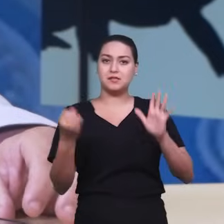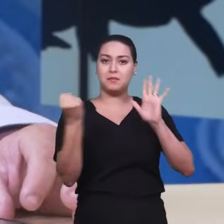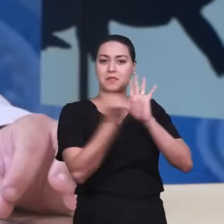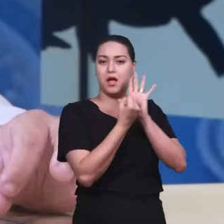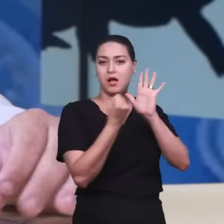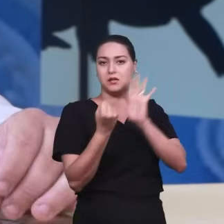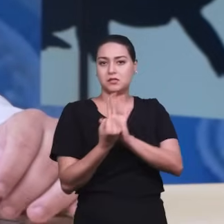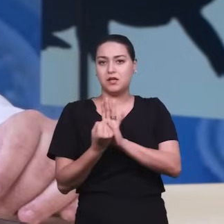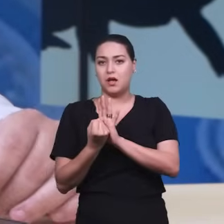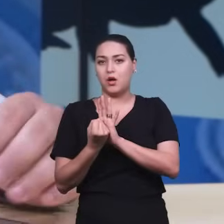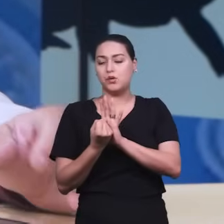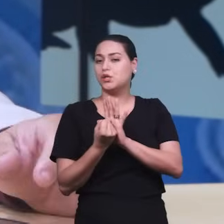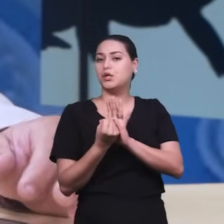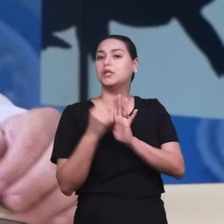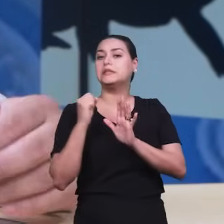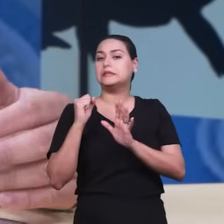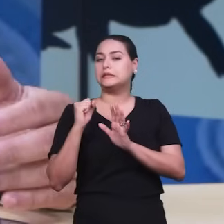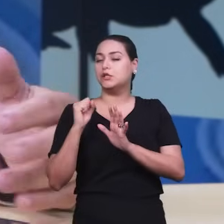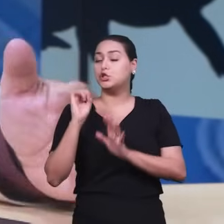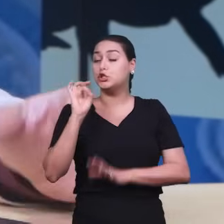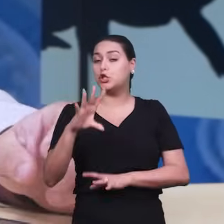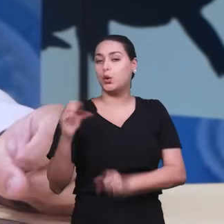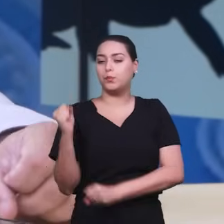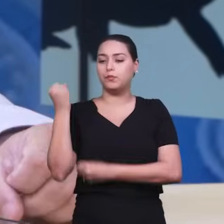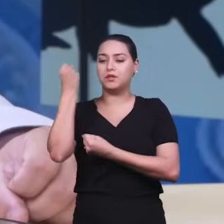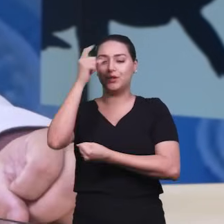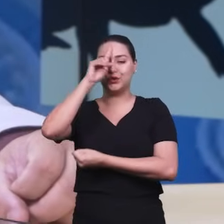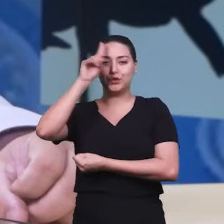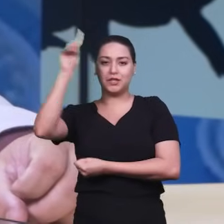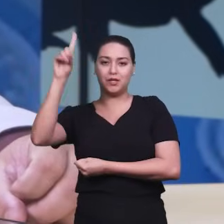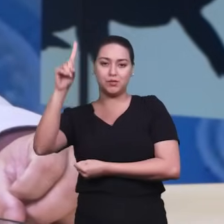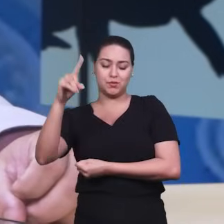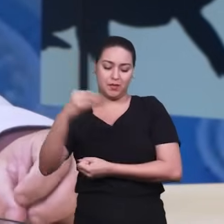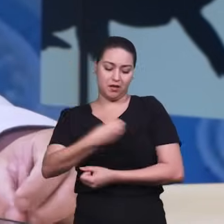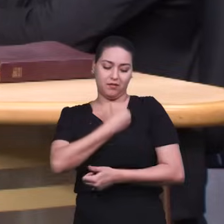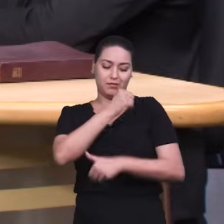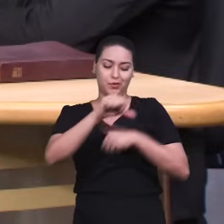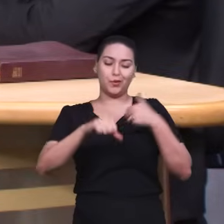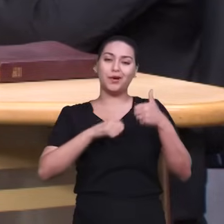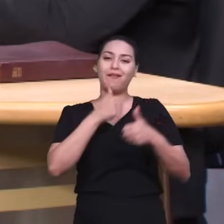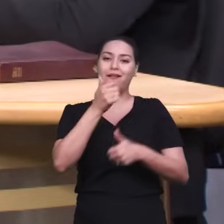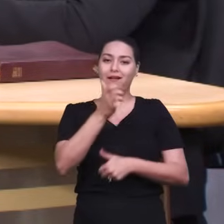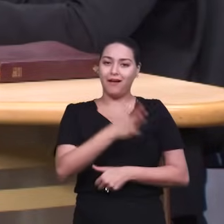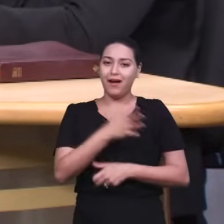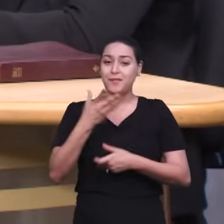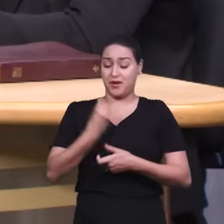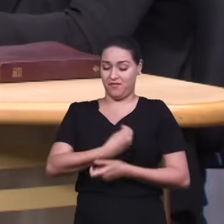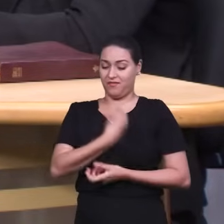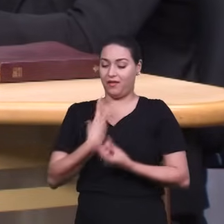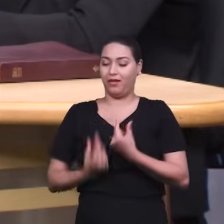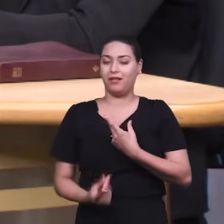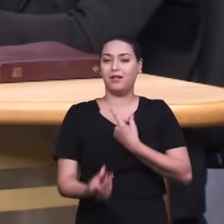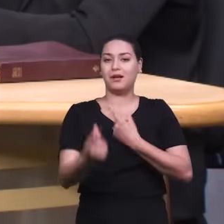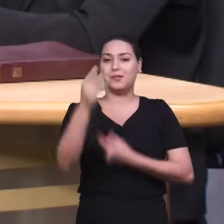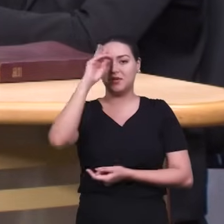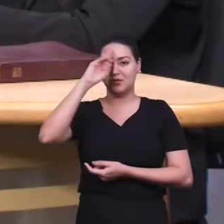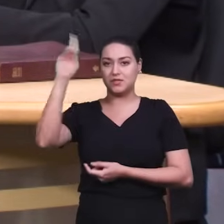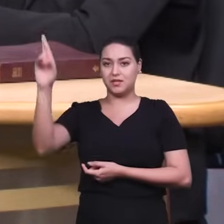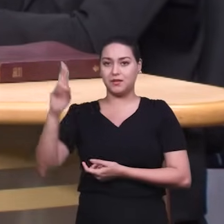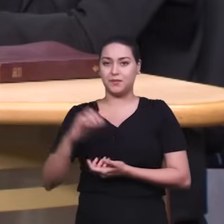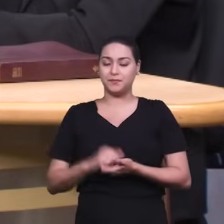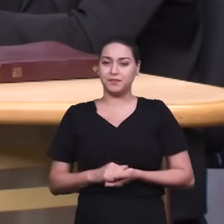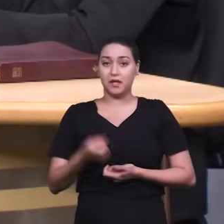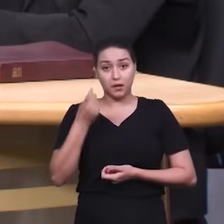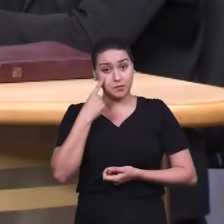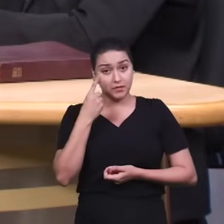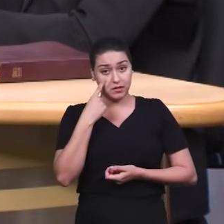vida para nos tornar eternos e vivemos eternamente com o Senhor. Exatamente. O que a gente vai observar, né, pastor? O senhor falou essa